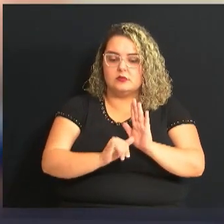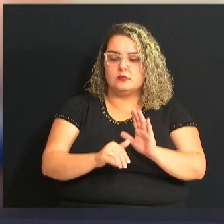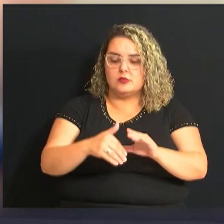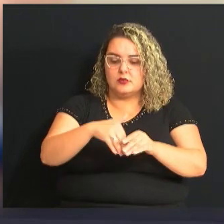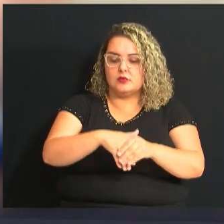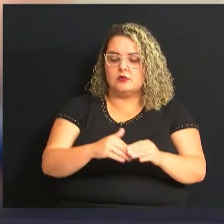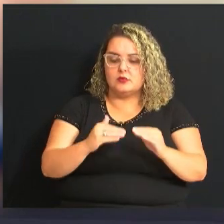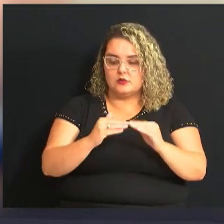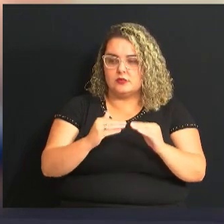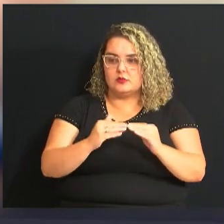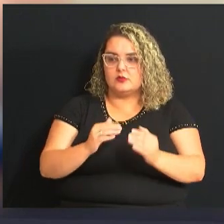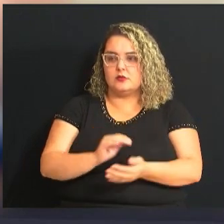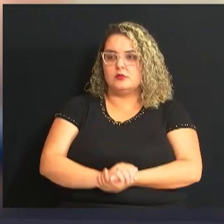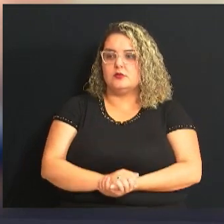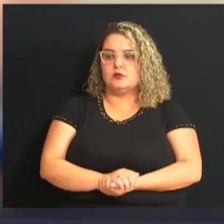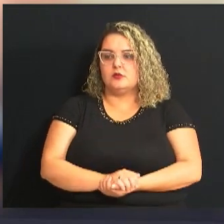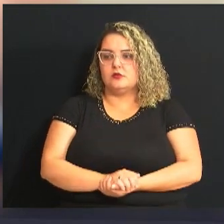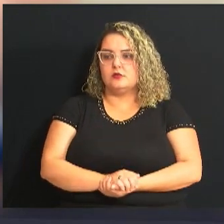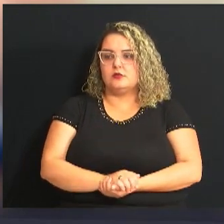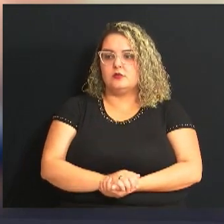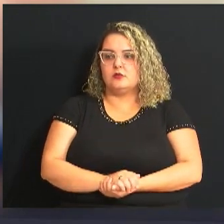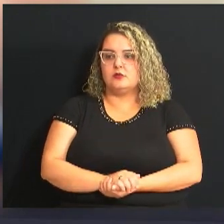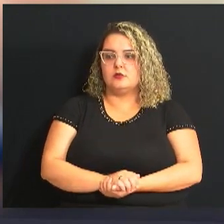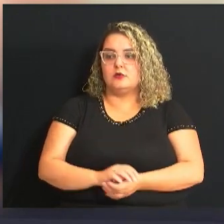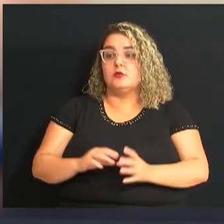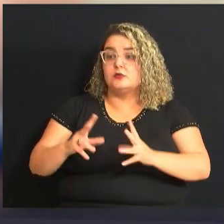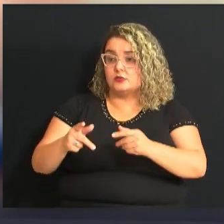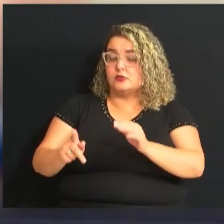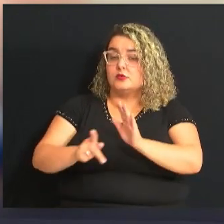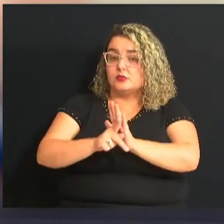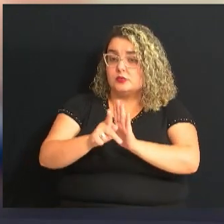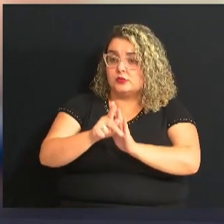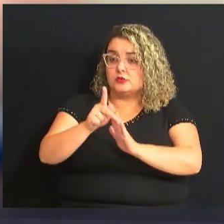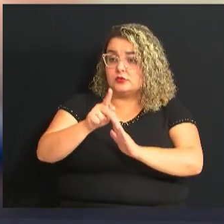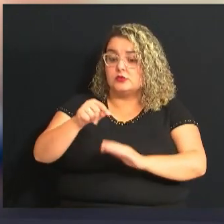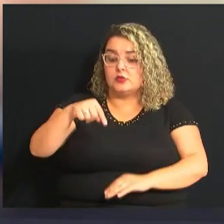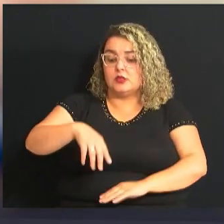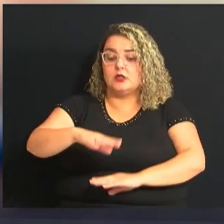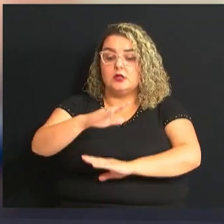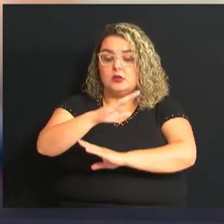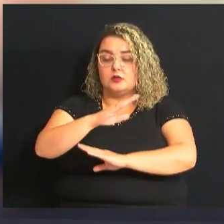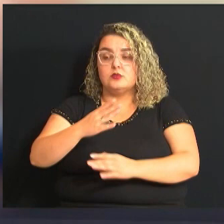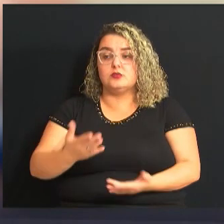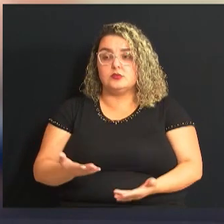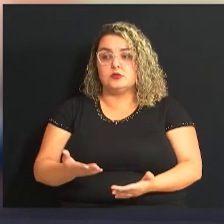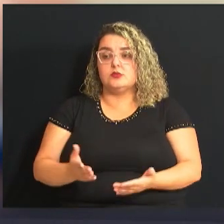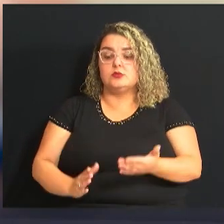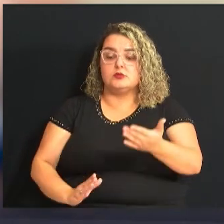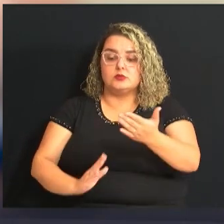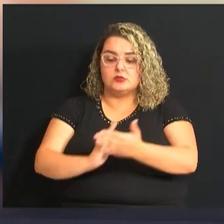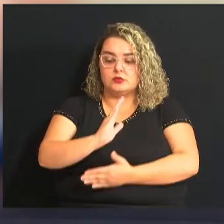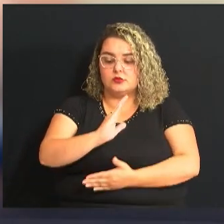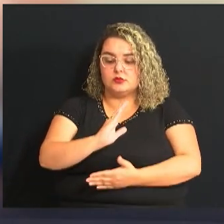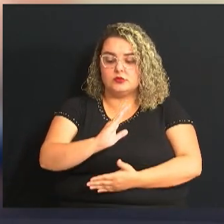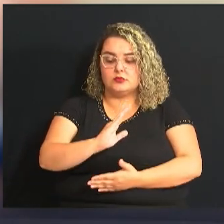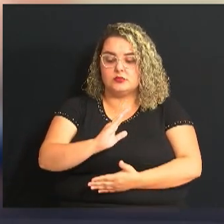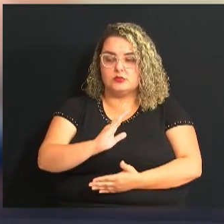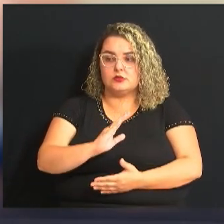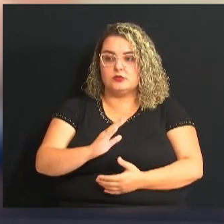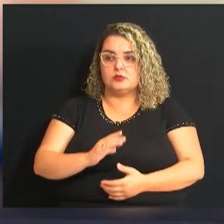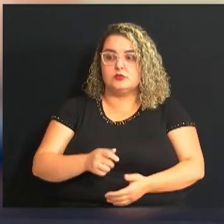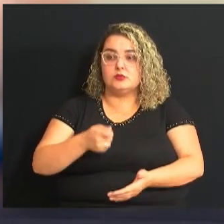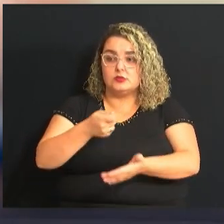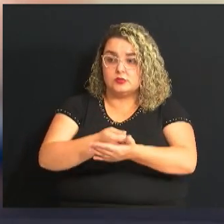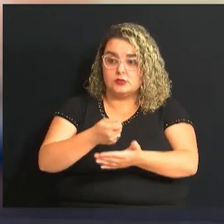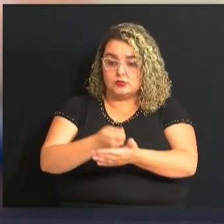projeto. Que todos os projetos que passam por essa Casa de Lei sejam aprovados em cima do rigor, em cima de